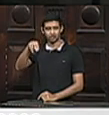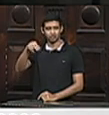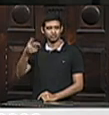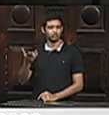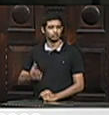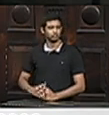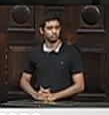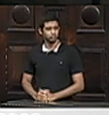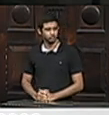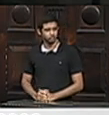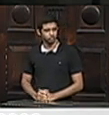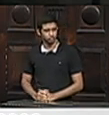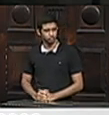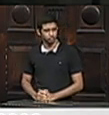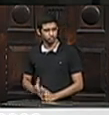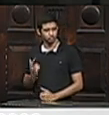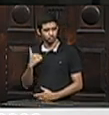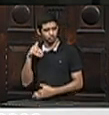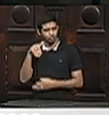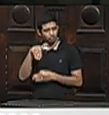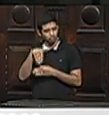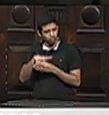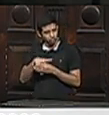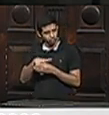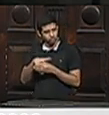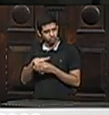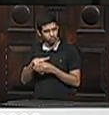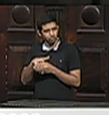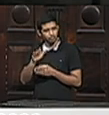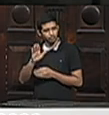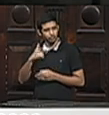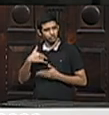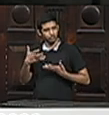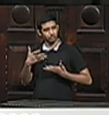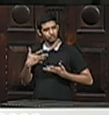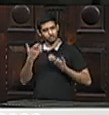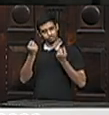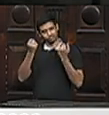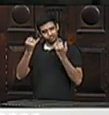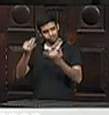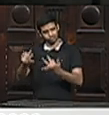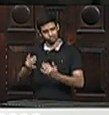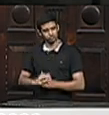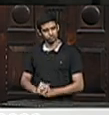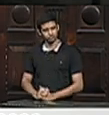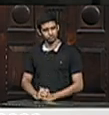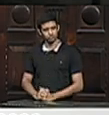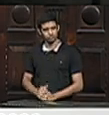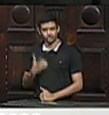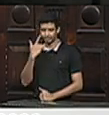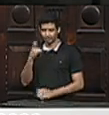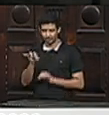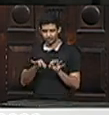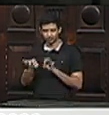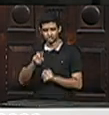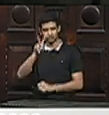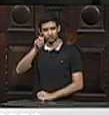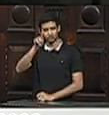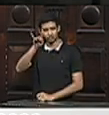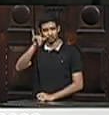dispõe sobre os recursos destinados aos pagamentos decorrentes de precatórios de requisições de pequeno valor, RPV,